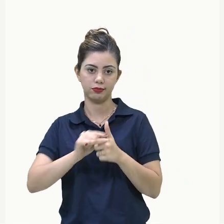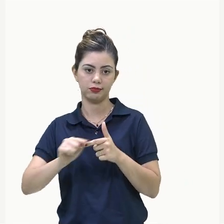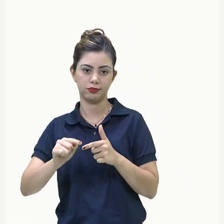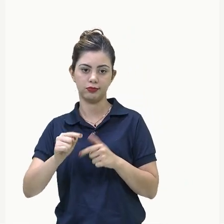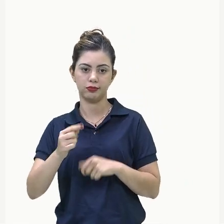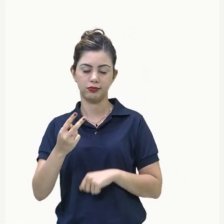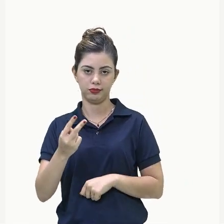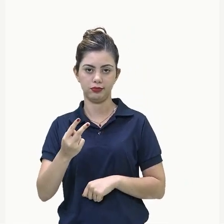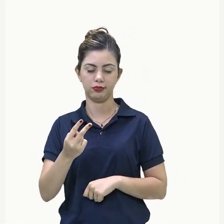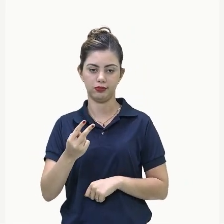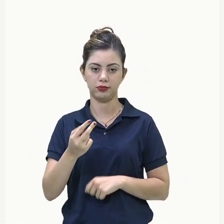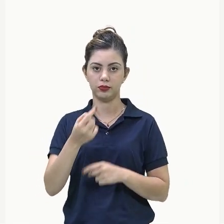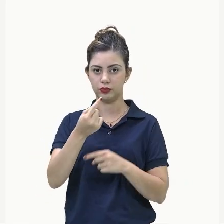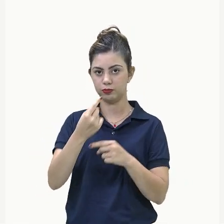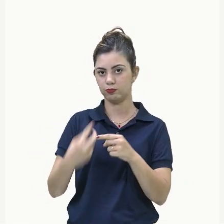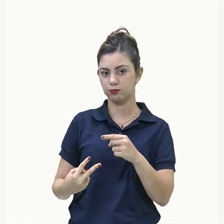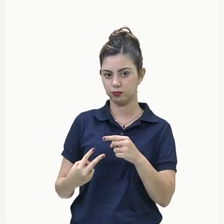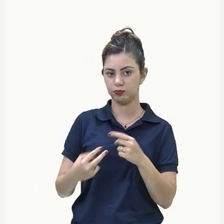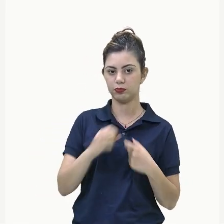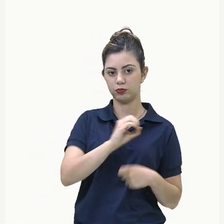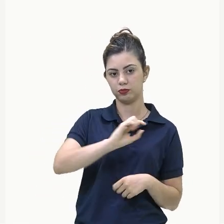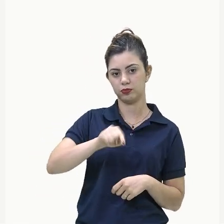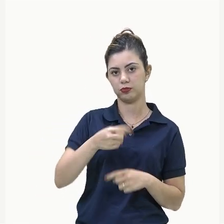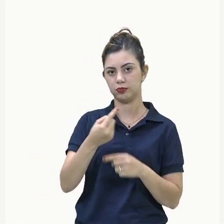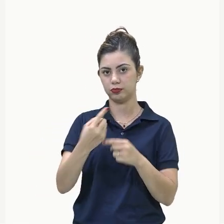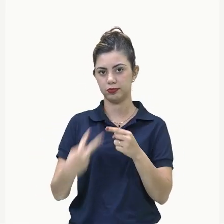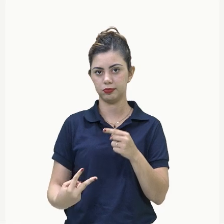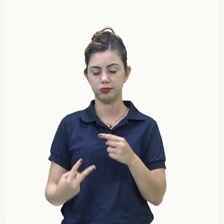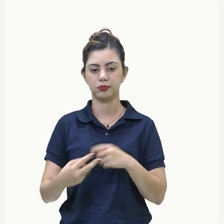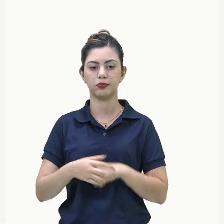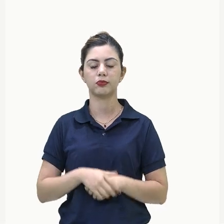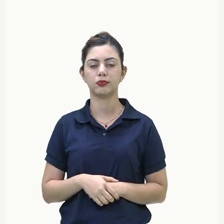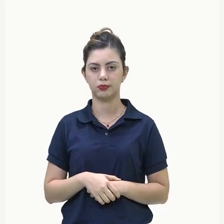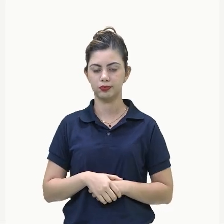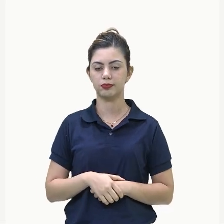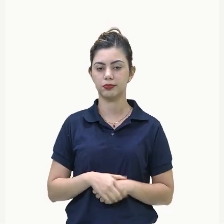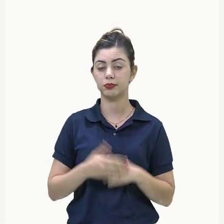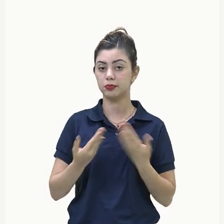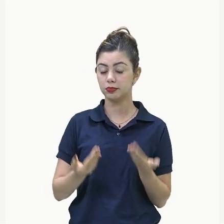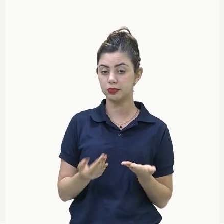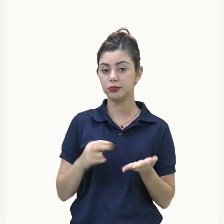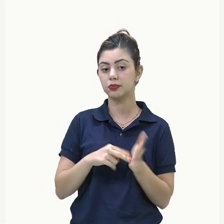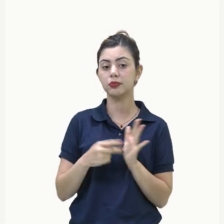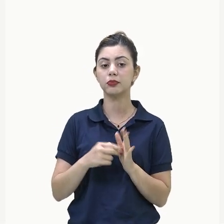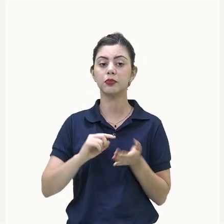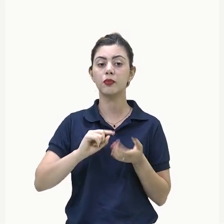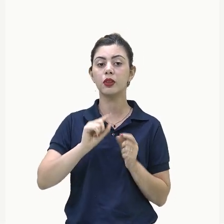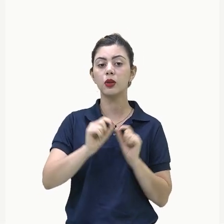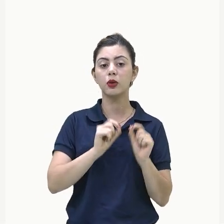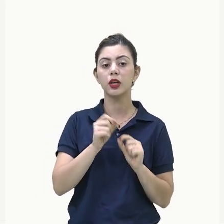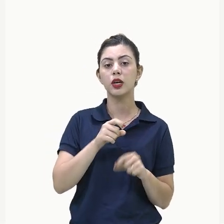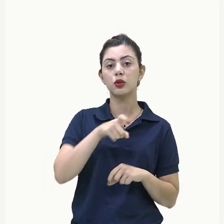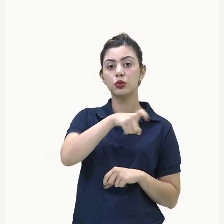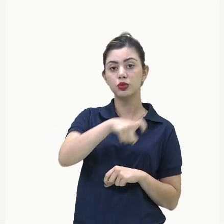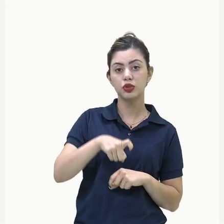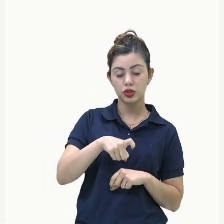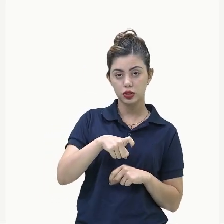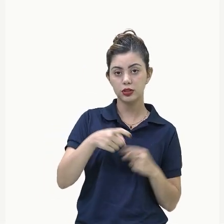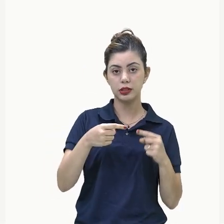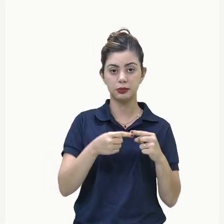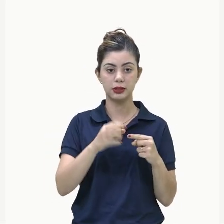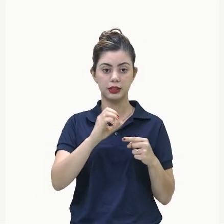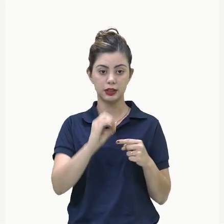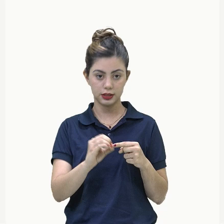2, tá? 0 e 1 sobre 2, ou seja, onde o x é 0 e o y é 1 sobre